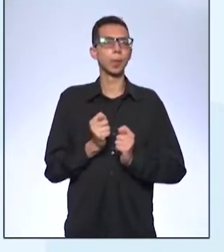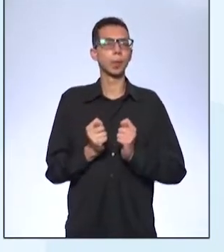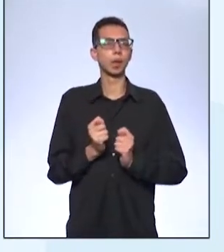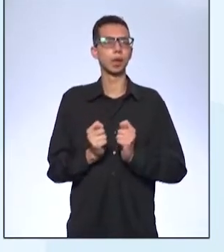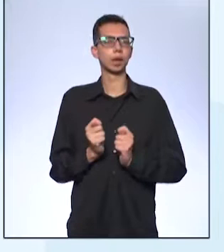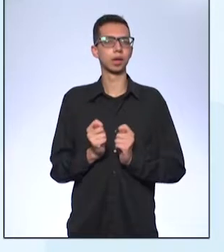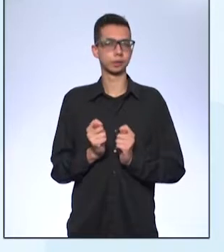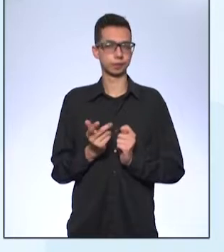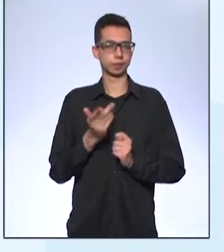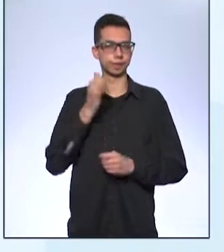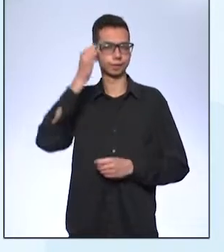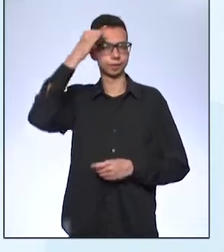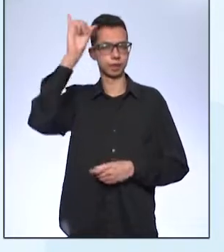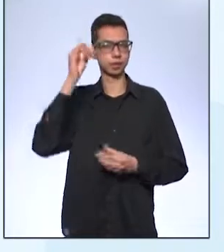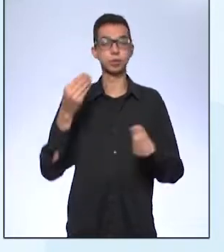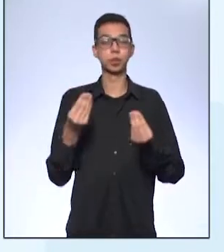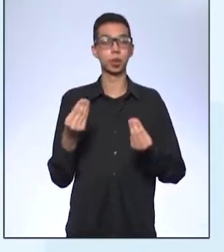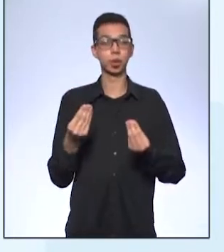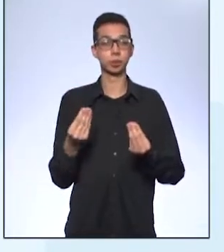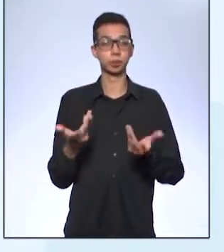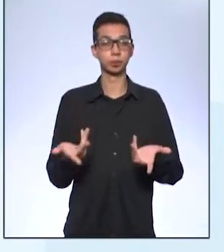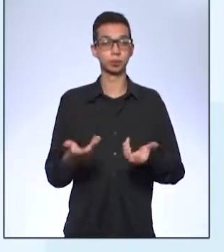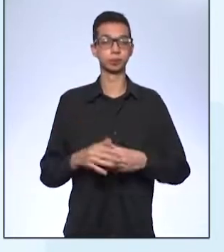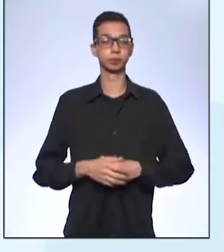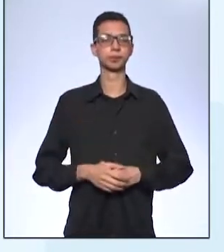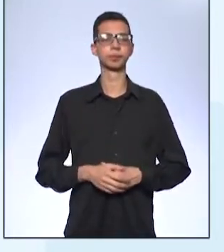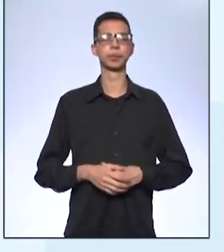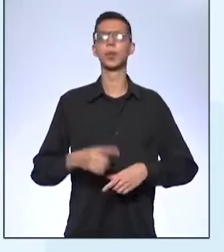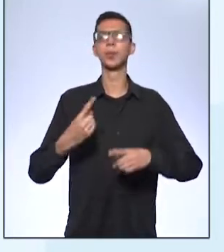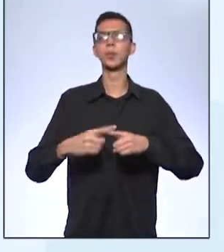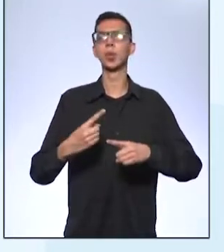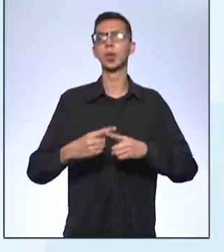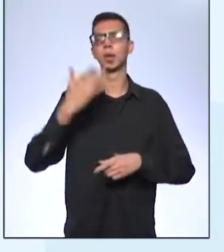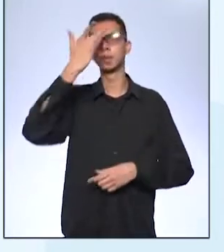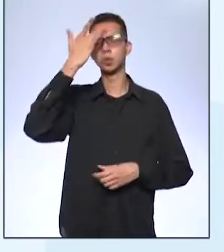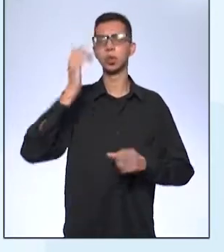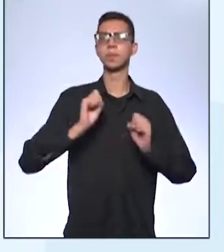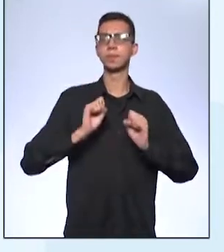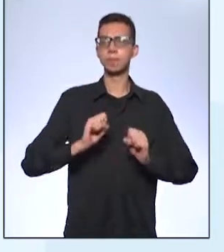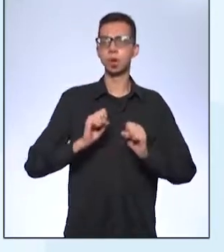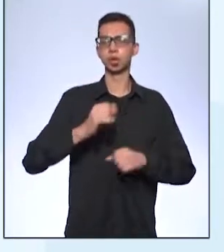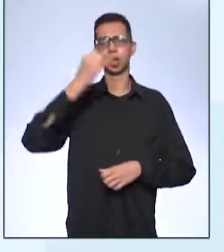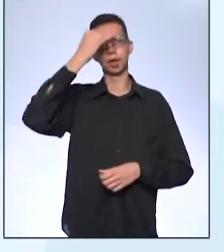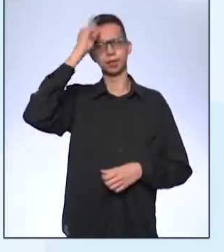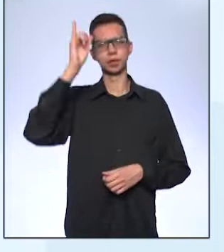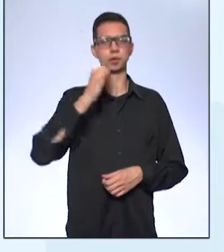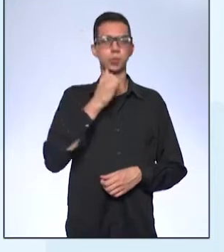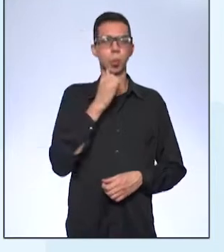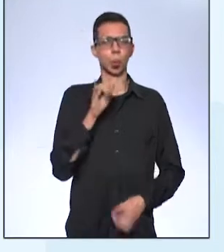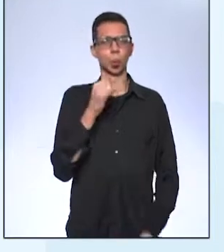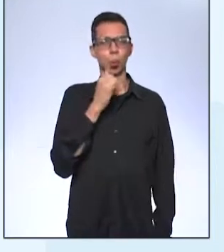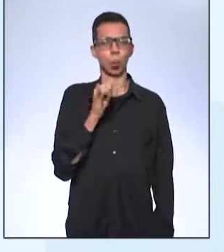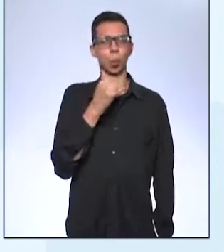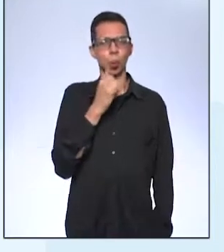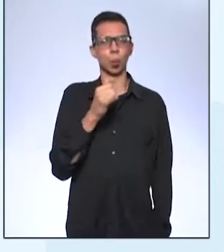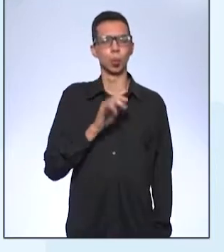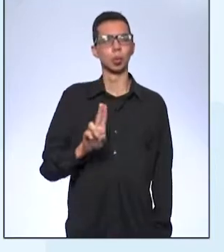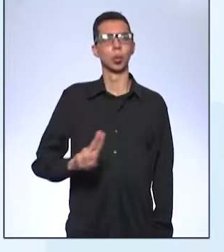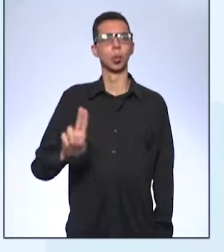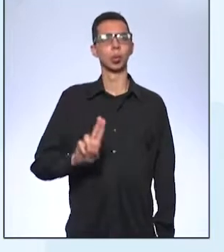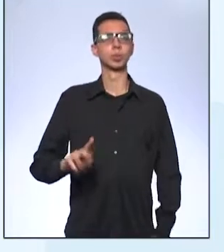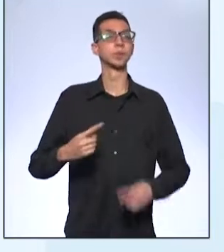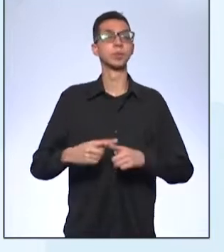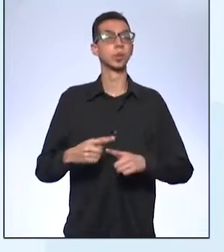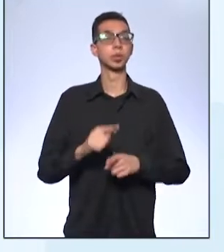As pessoas podem economizar energia porque Ou você pode falar, a good reason why people must save energy is... uma